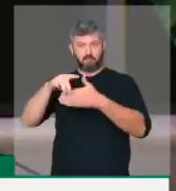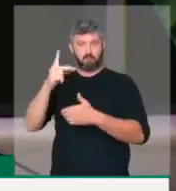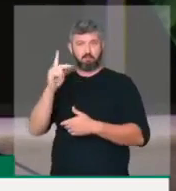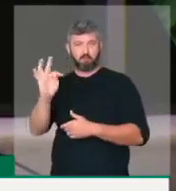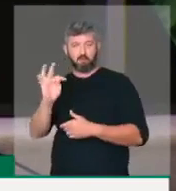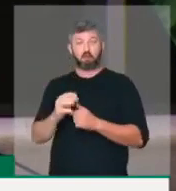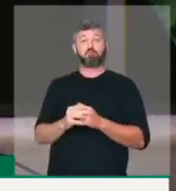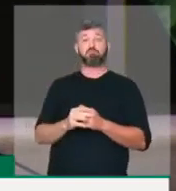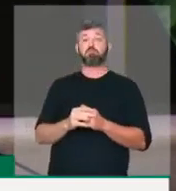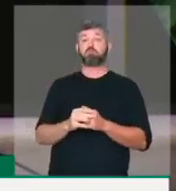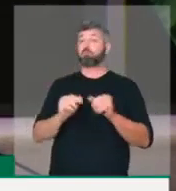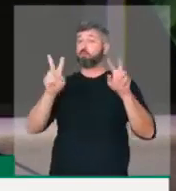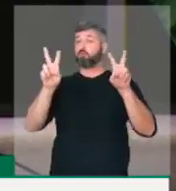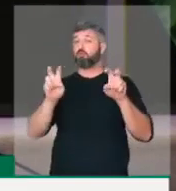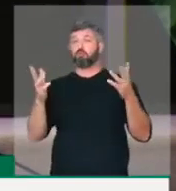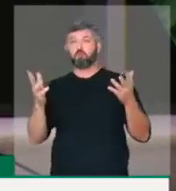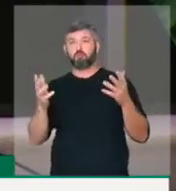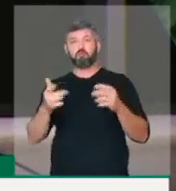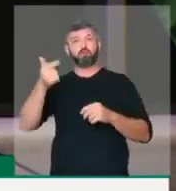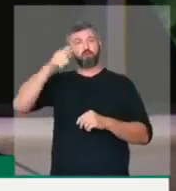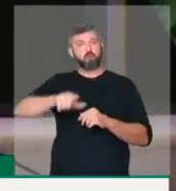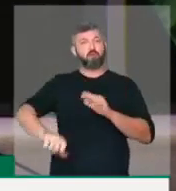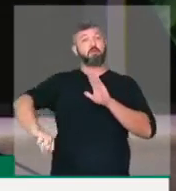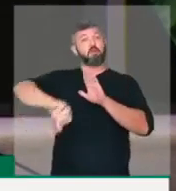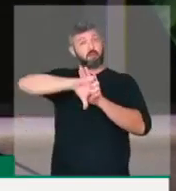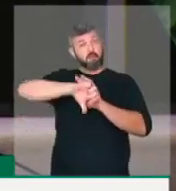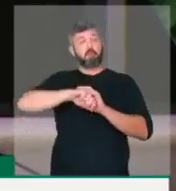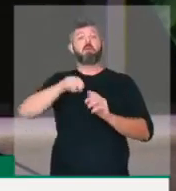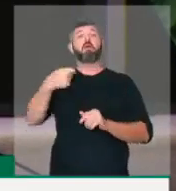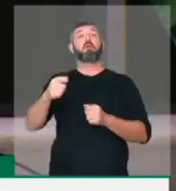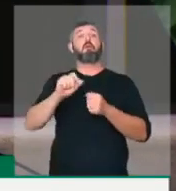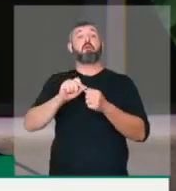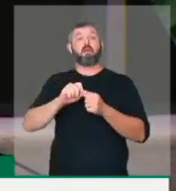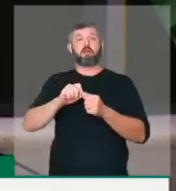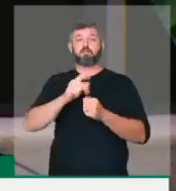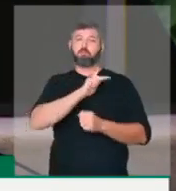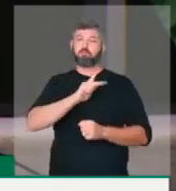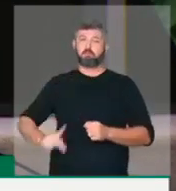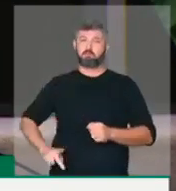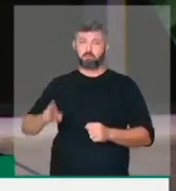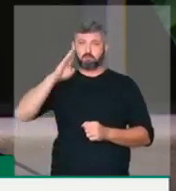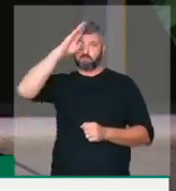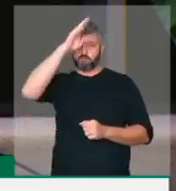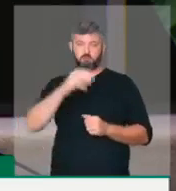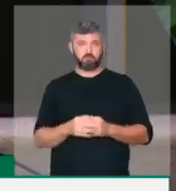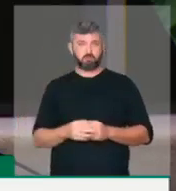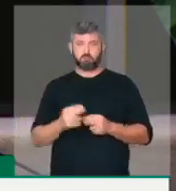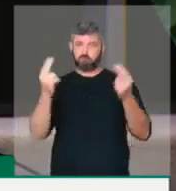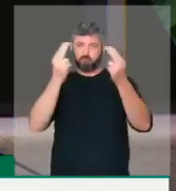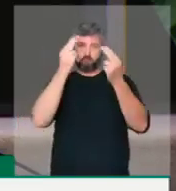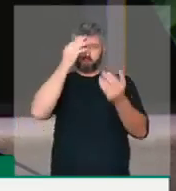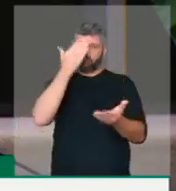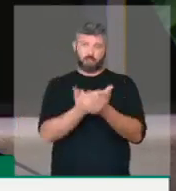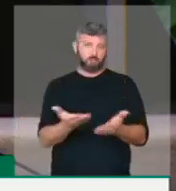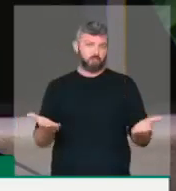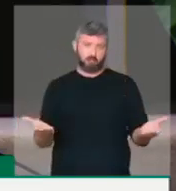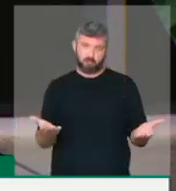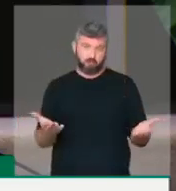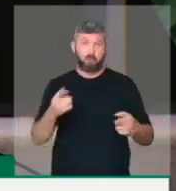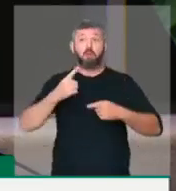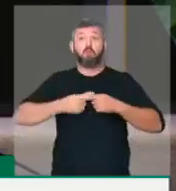diz respeito a mais um crime cometido pelo presidente da República. É inacreditável,